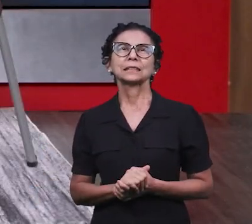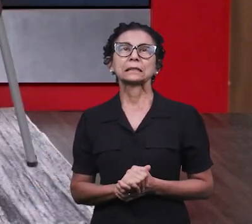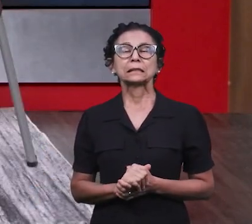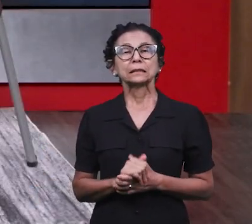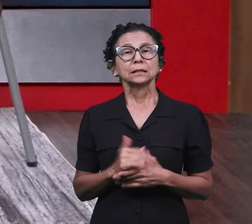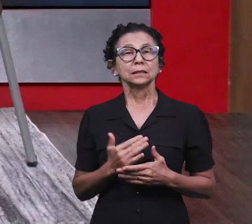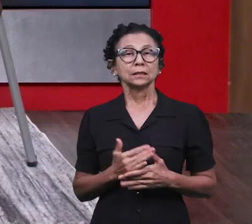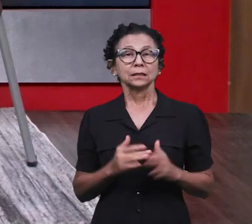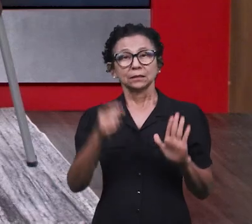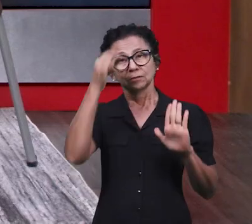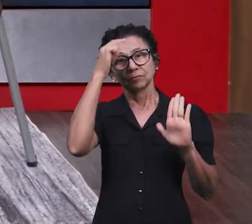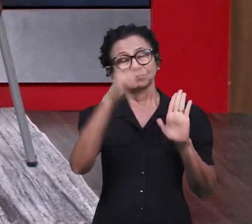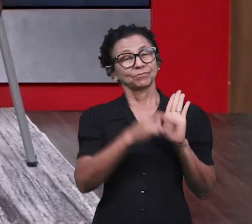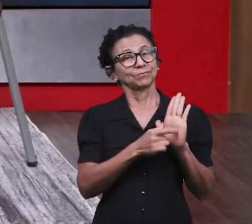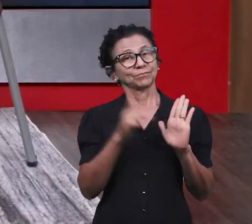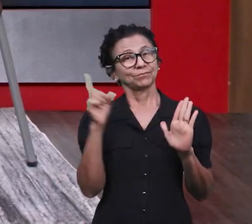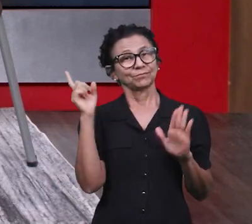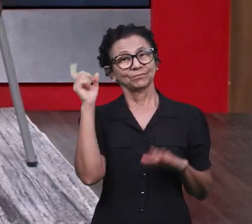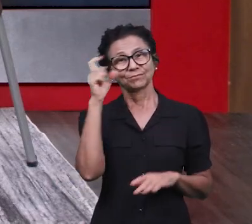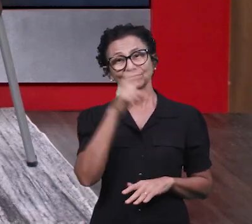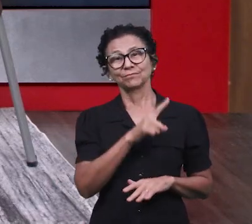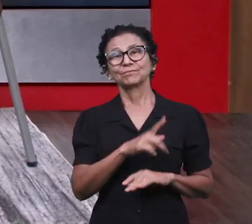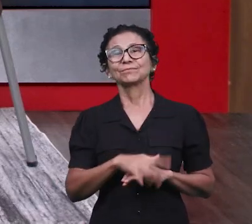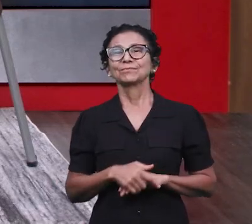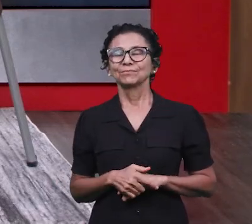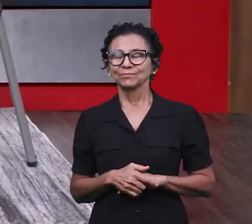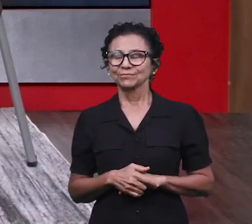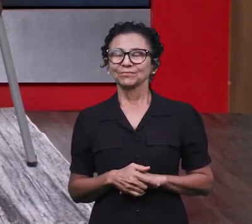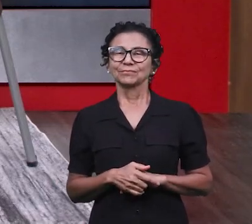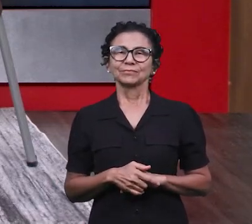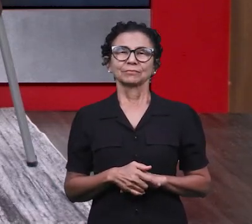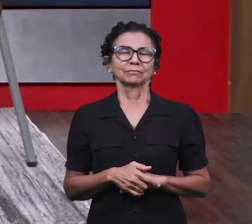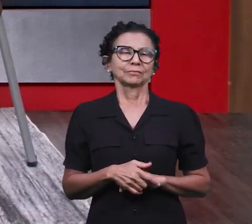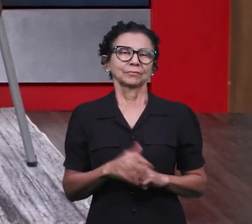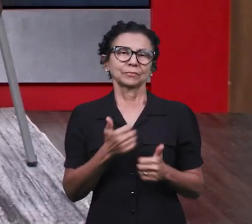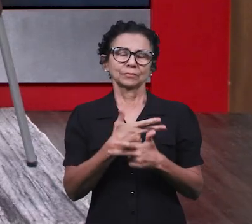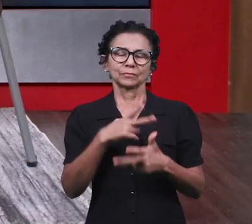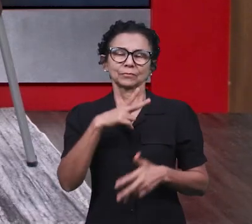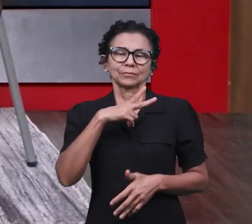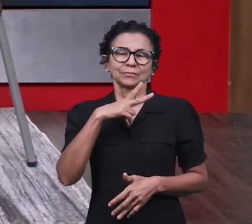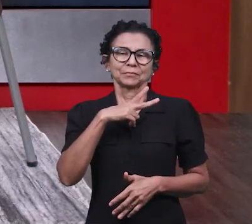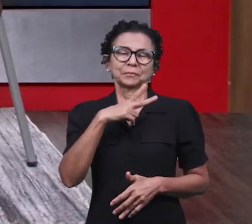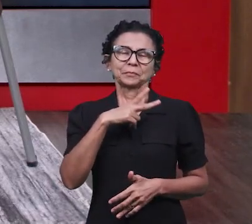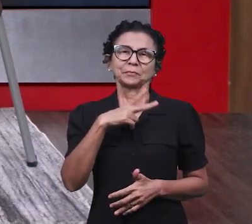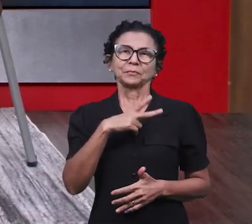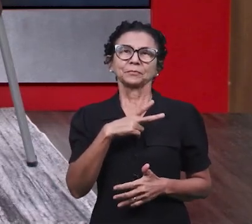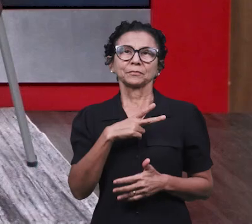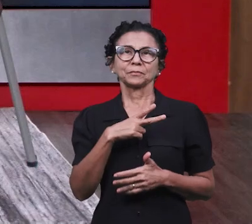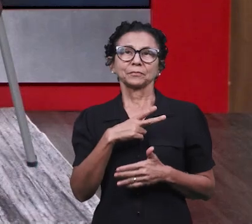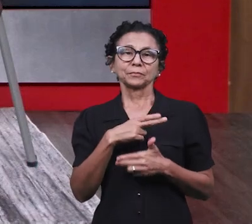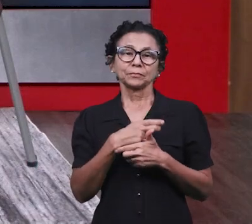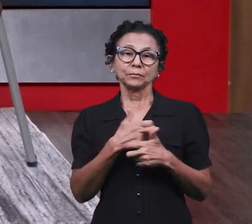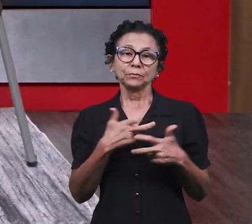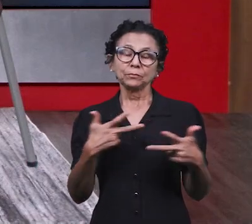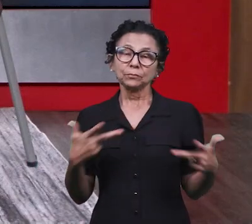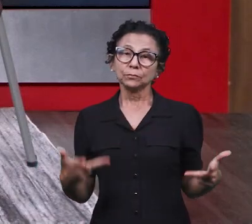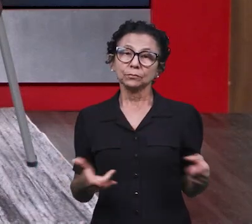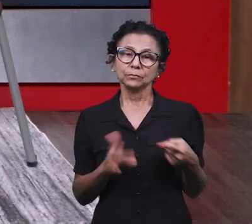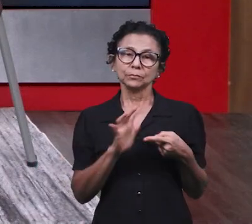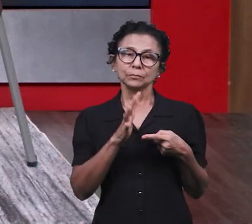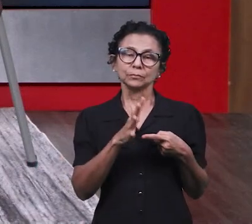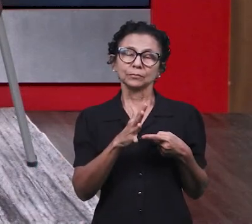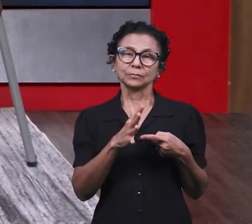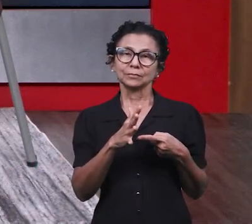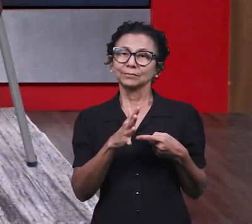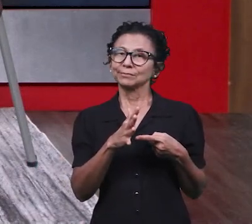alcançar, né? Essa questão muito pessoal, né? Então, coisas que a máquina não faz, que a inteligência